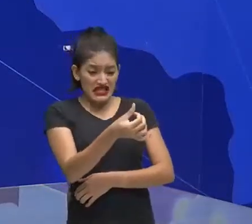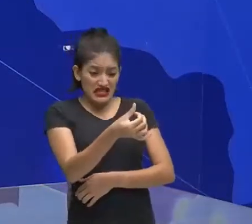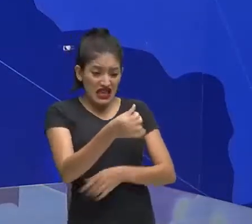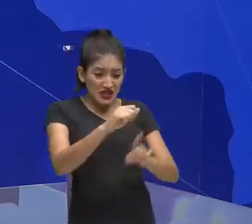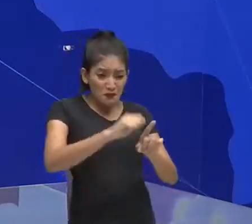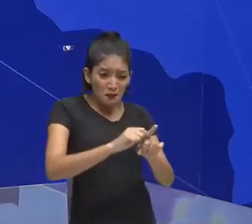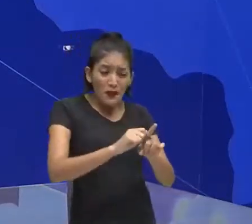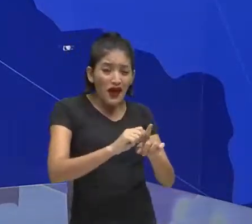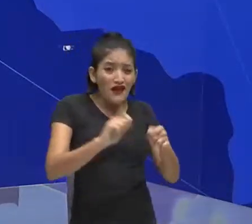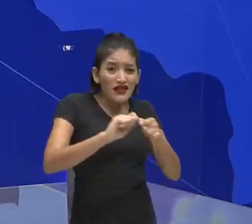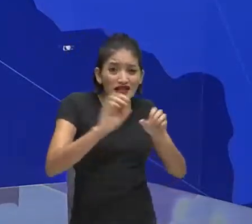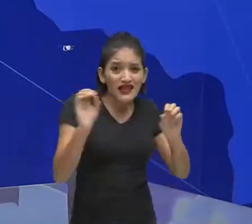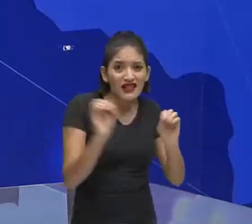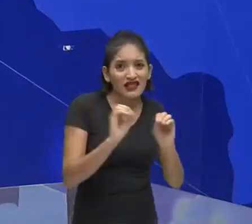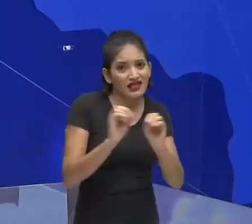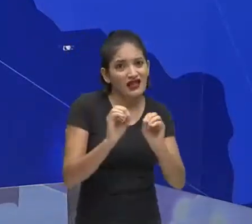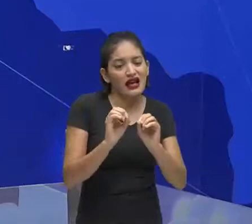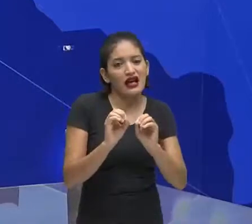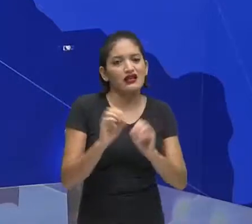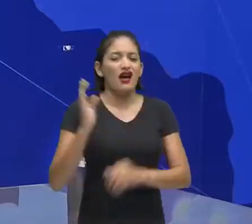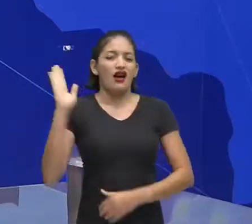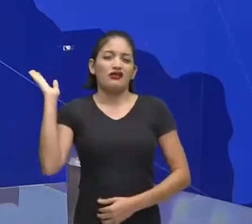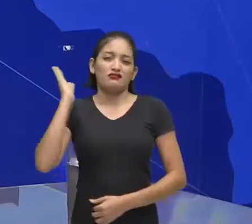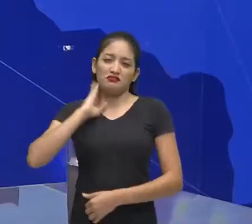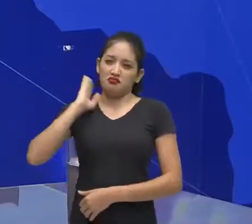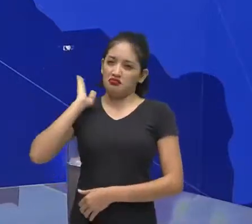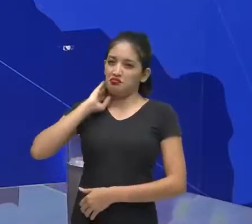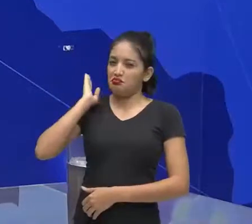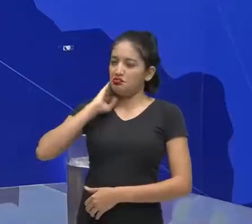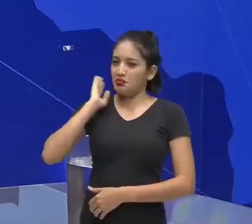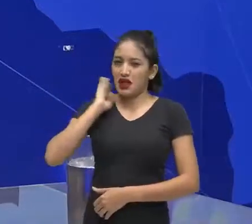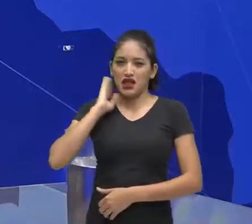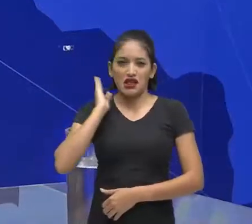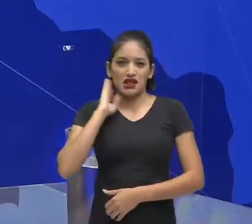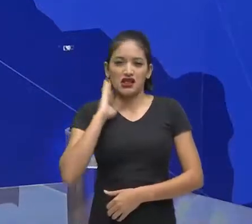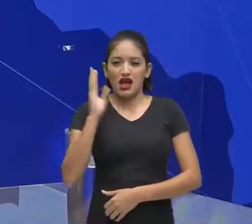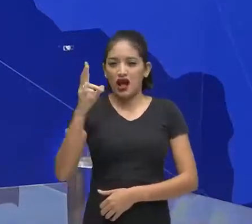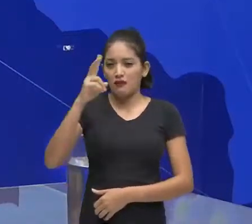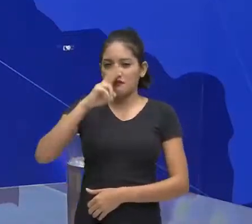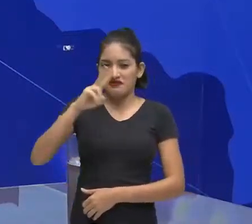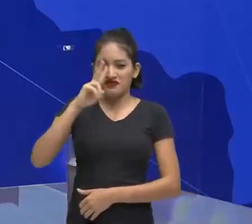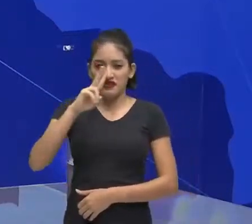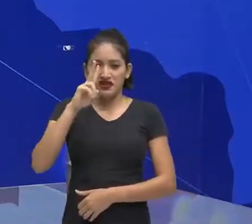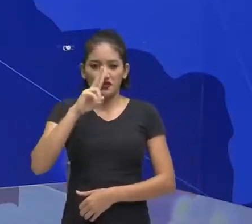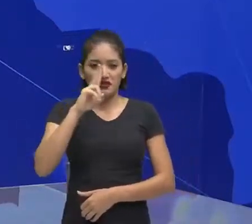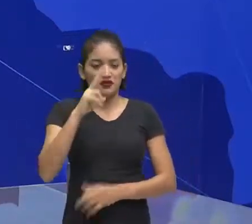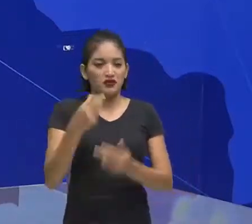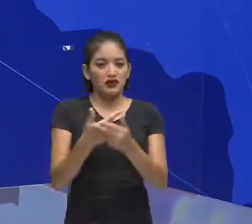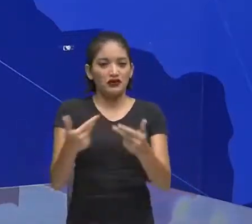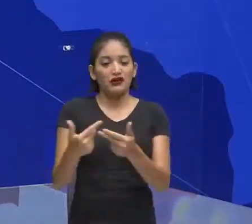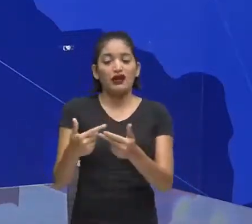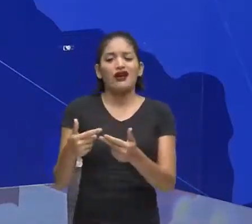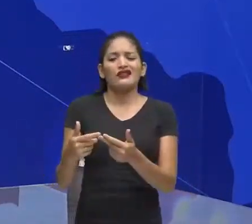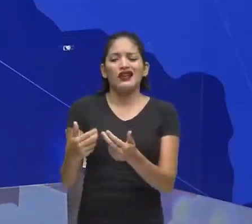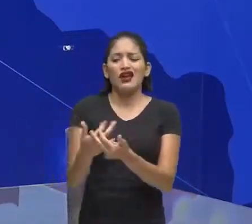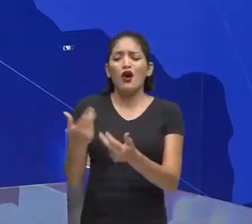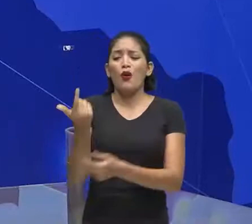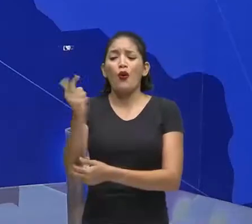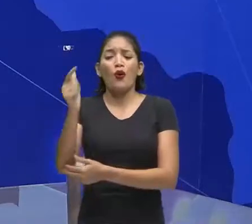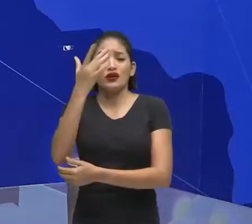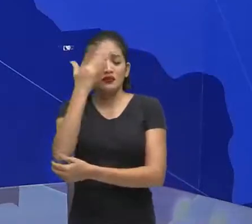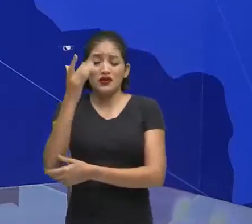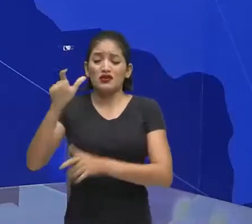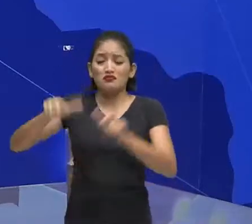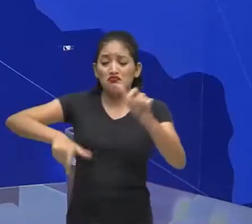fazer nada disso, é preguiçosa, tá com frescura, tem tanta gente sofrendo outro sofrimento em